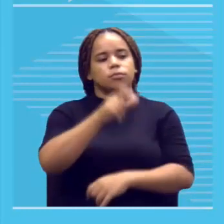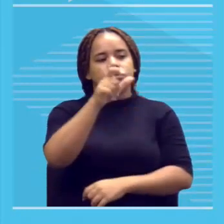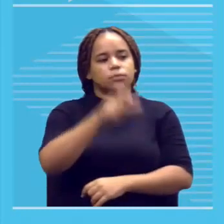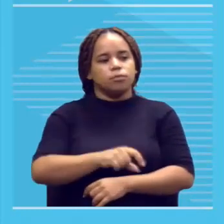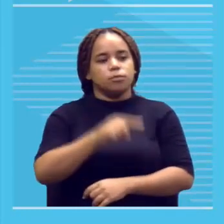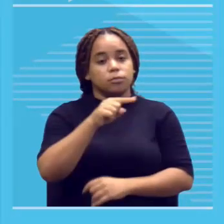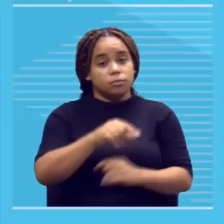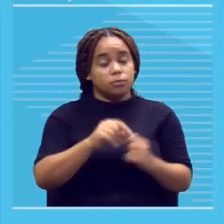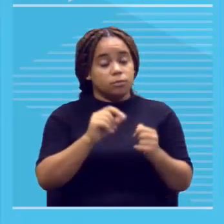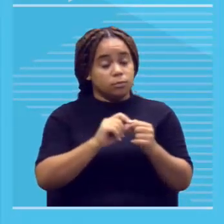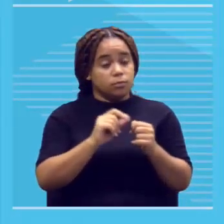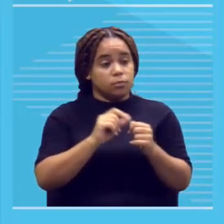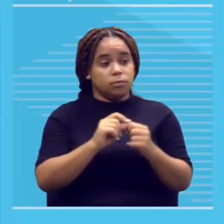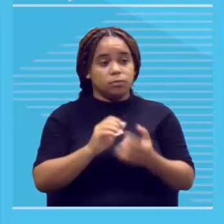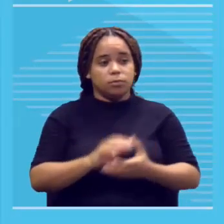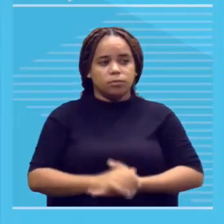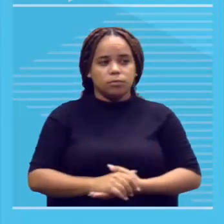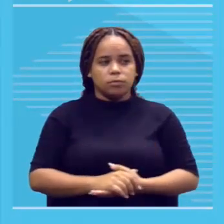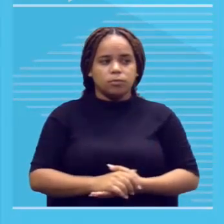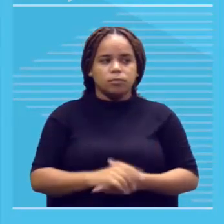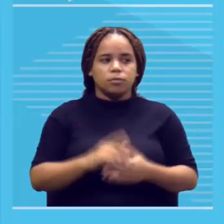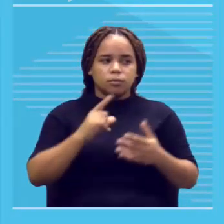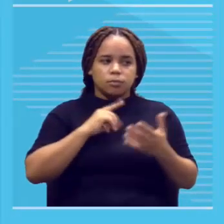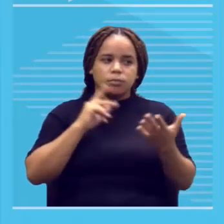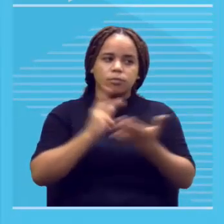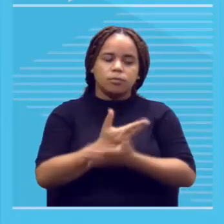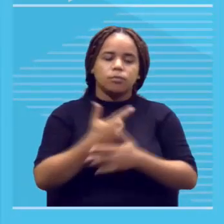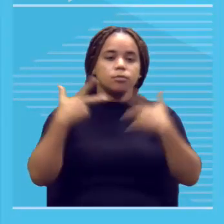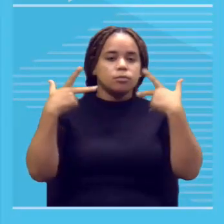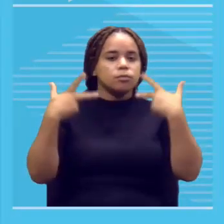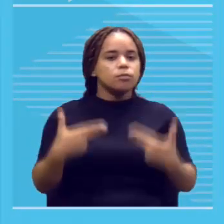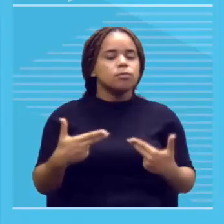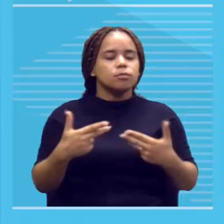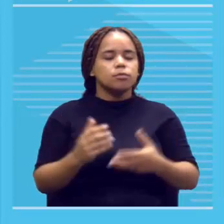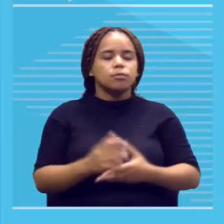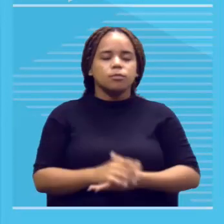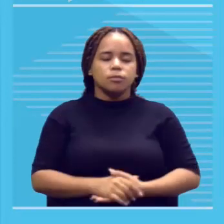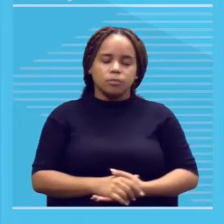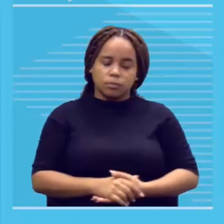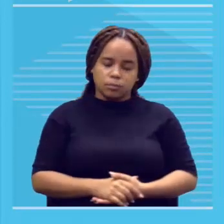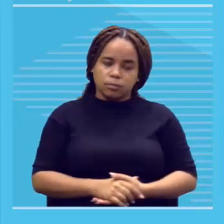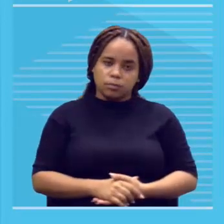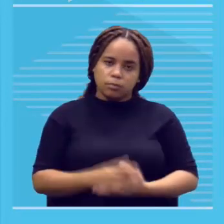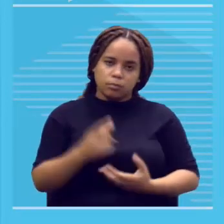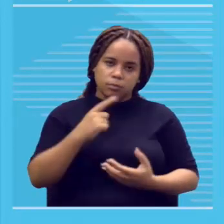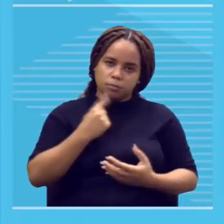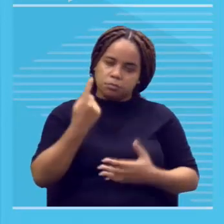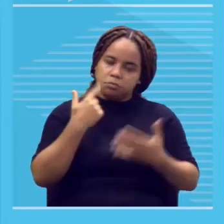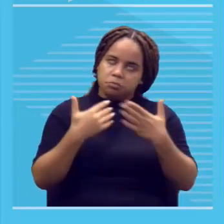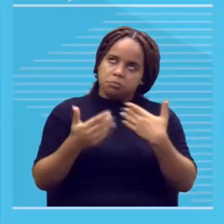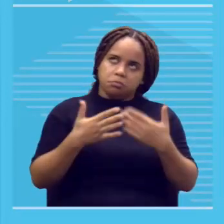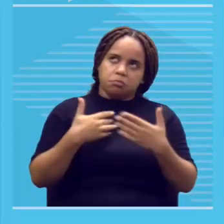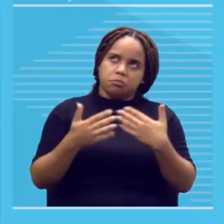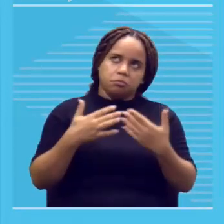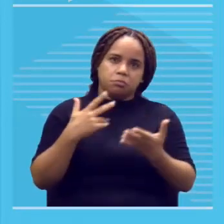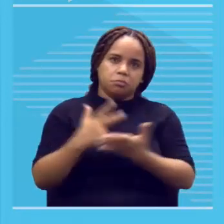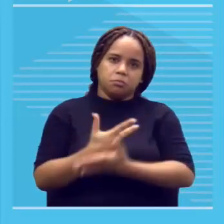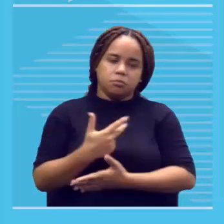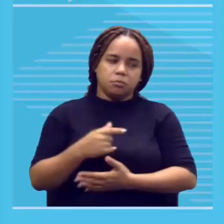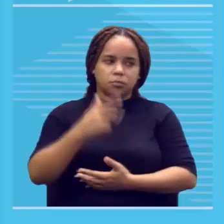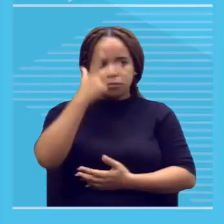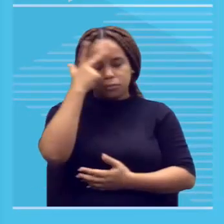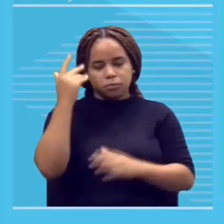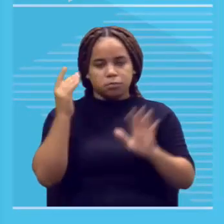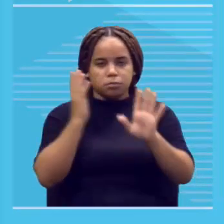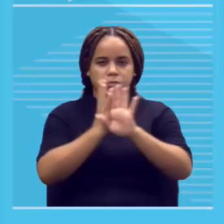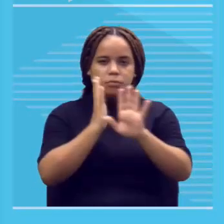que com ele procedessem em circunstância Idêntica então em uma situação qualquer vamos supor por exemplo você tá